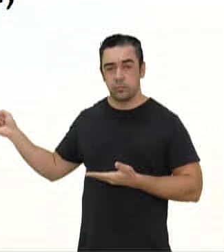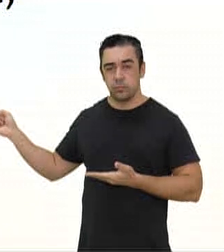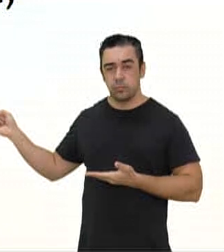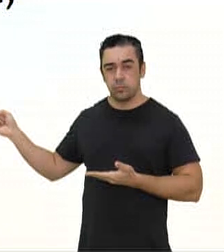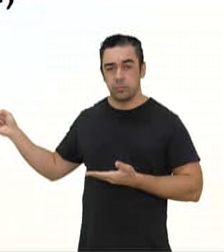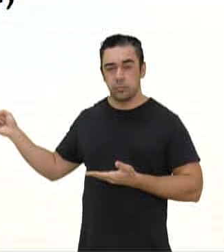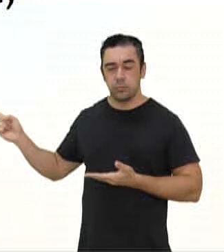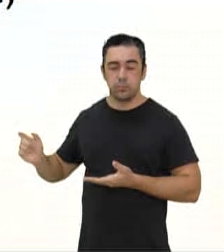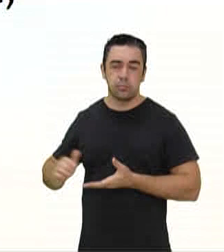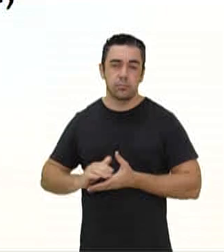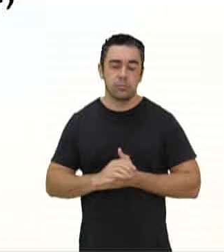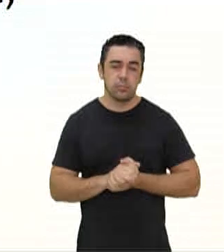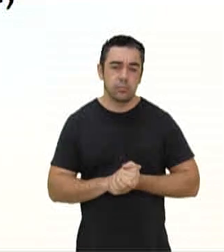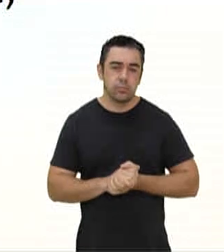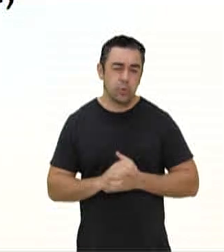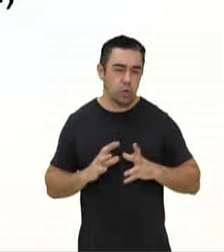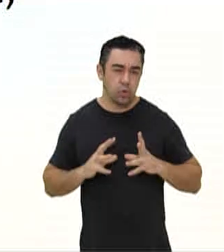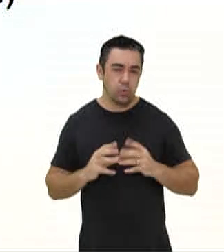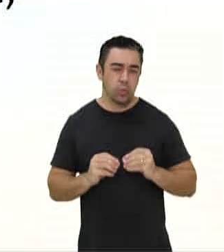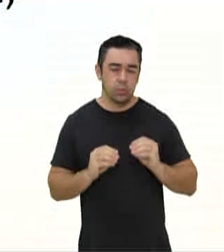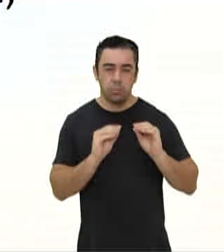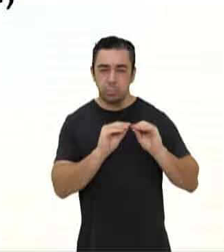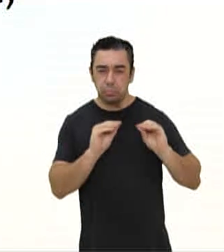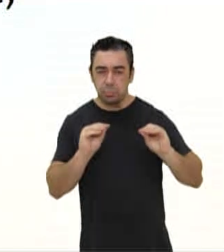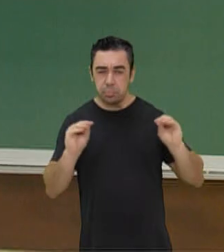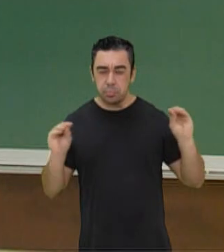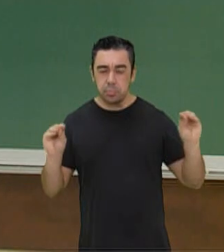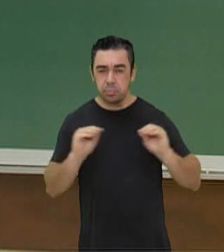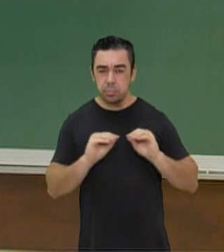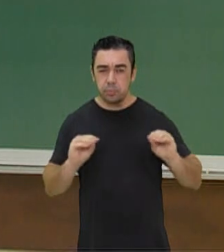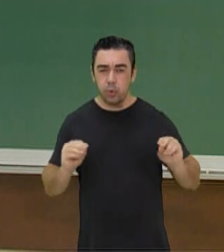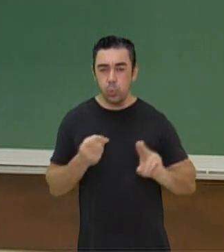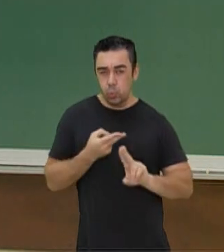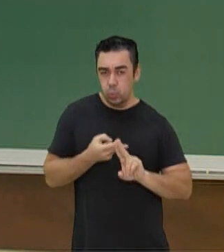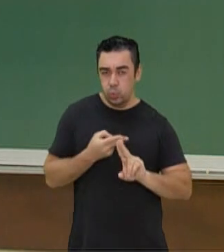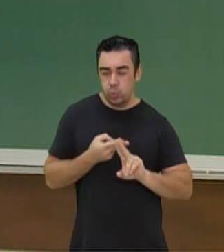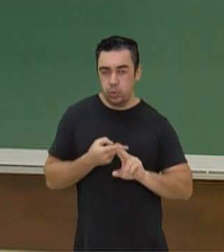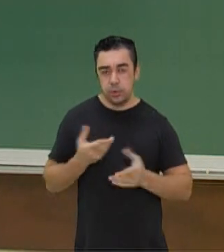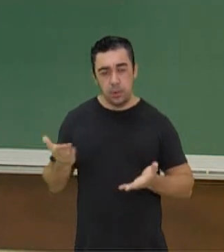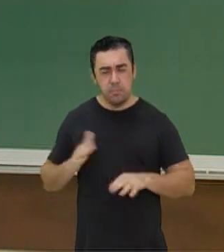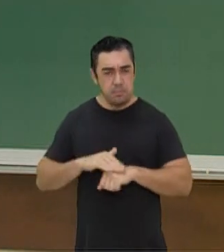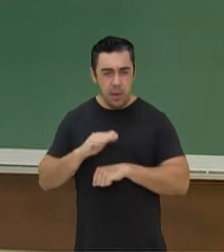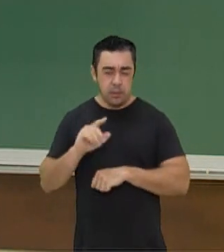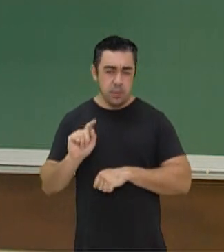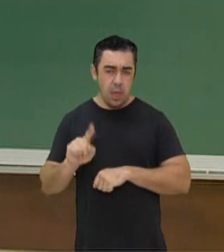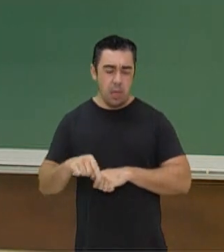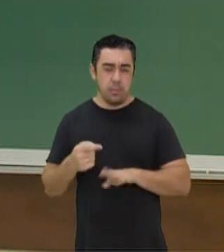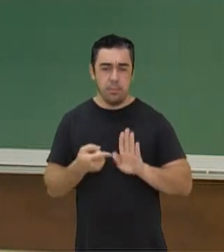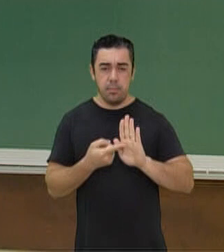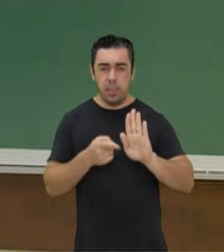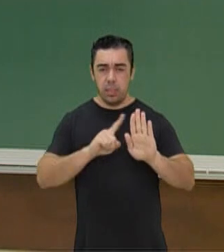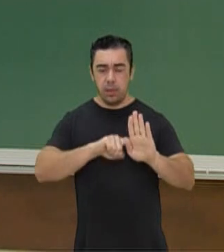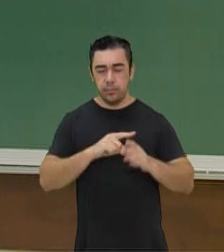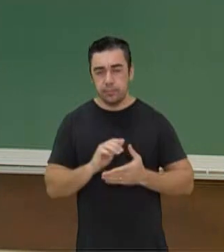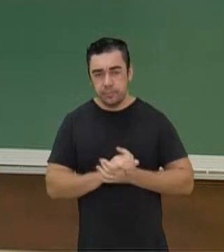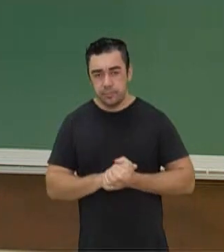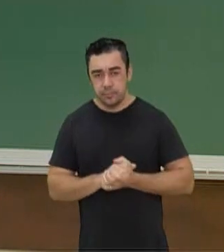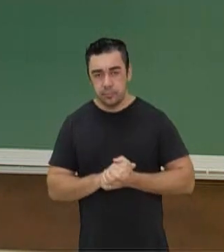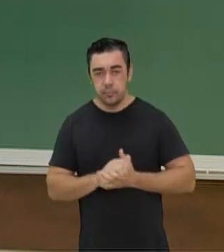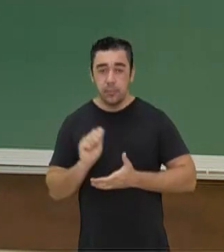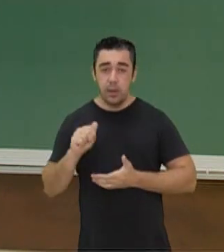prosopopeia, metáfora, né? Que é a tão utilizada lá, nossa queridinha, é a metáfora. Metáfora